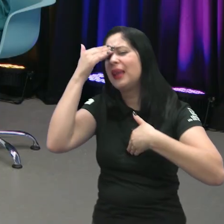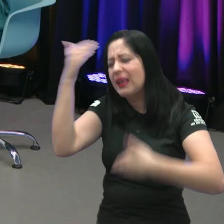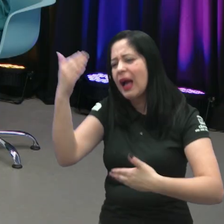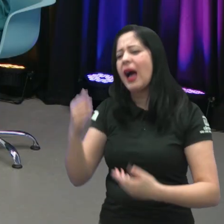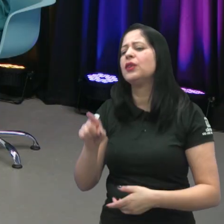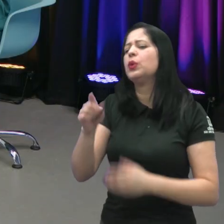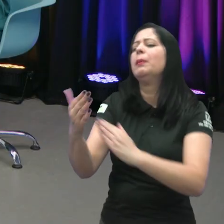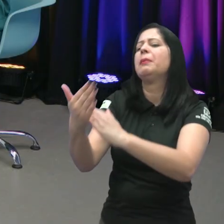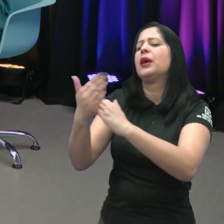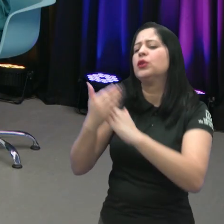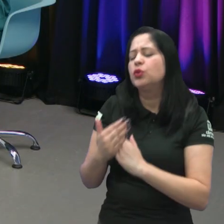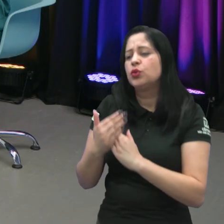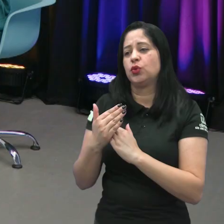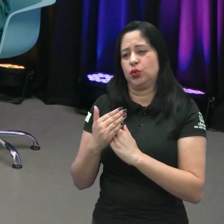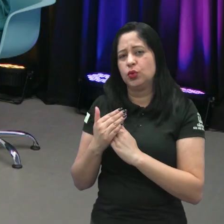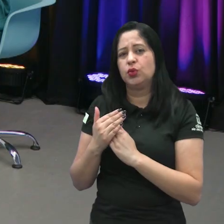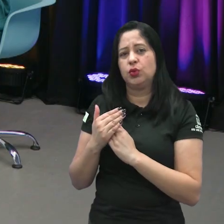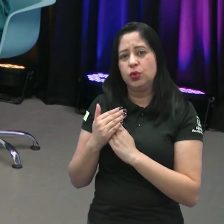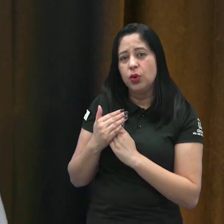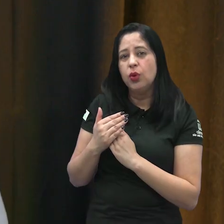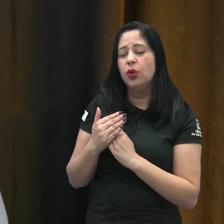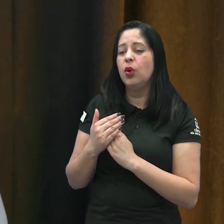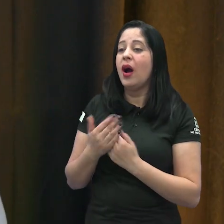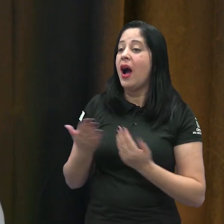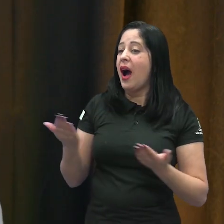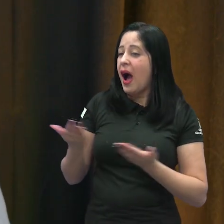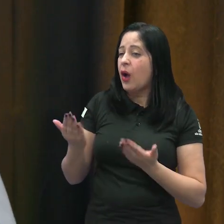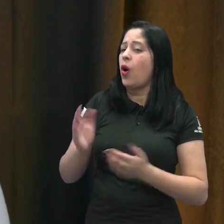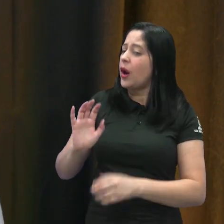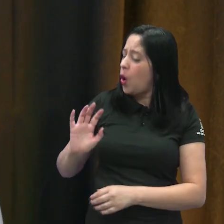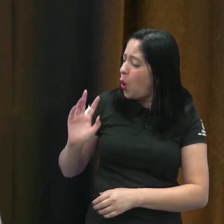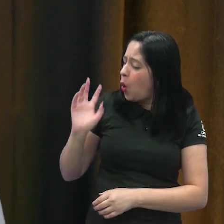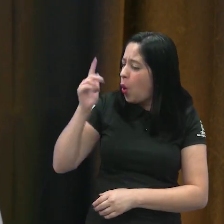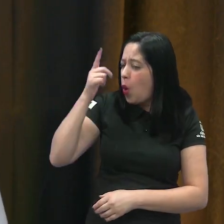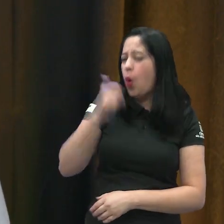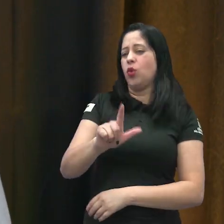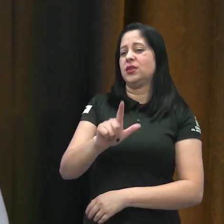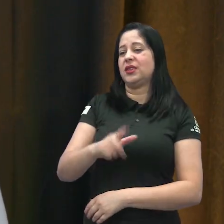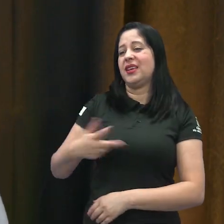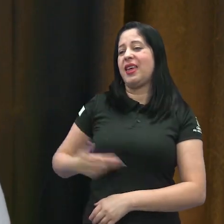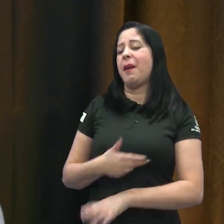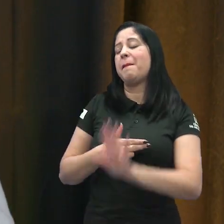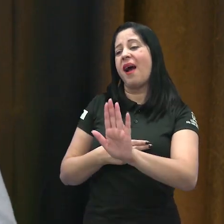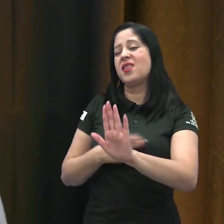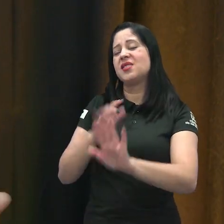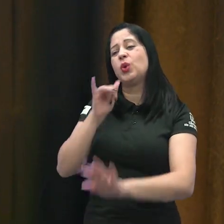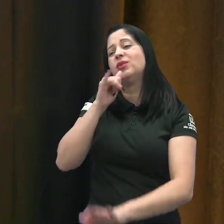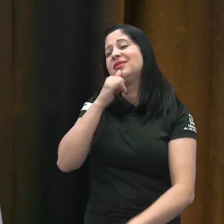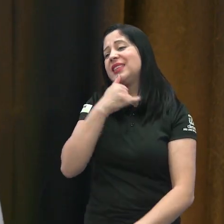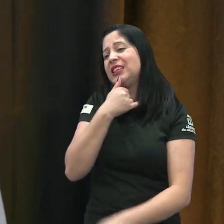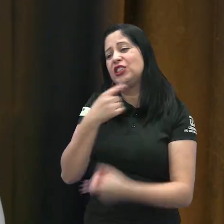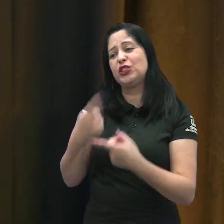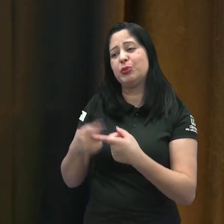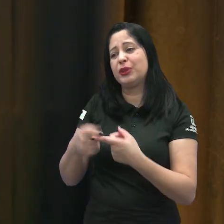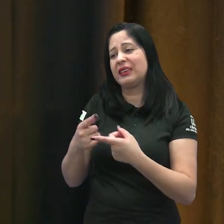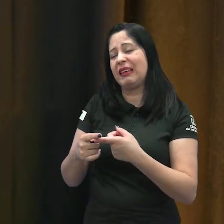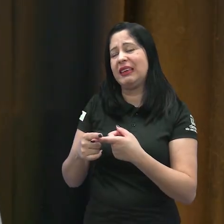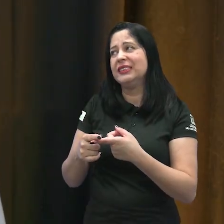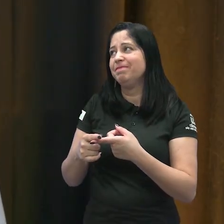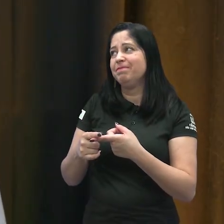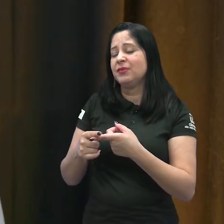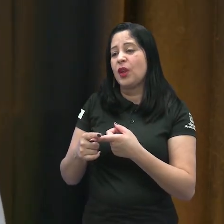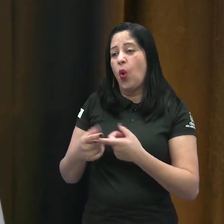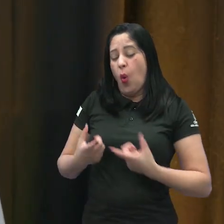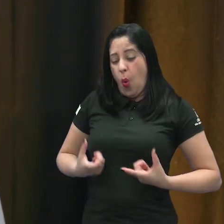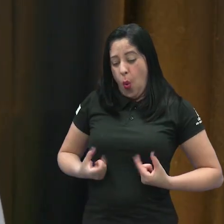agradecer porque você veio aqui. E a partir do momento que você veio aqui, aí a coisa aconteceu. pena que eu não cheguei antes, quando estava no